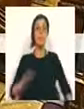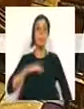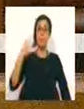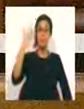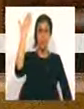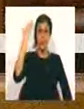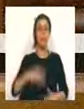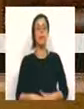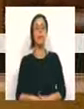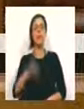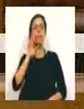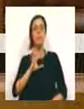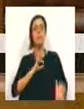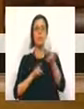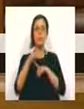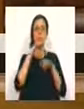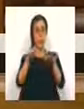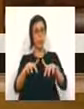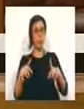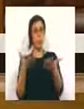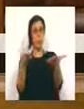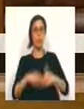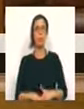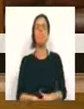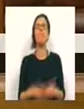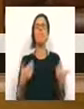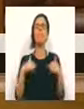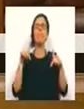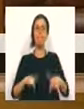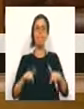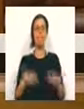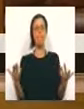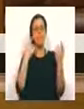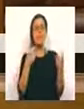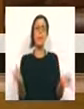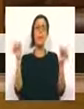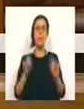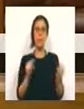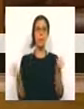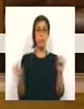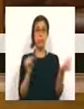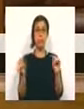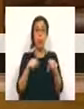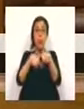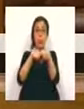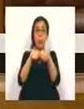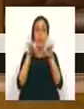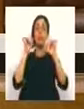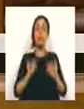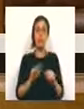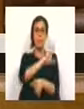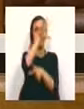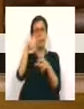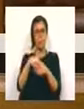Senhor Presidente, senhoras e senhores deputados, estamos aqui hoje, uma vez mais, a discutir políticas para